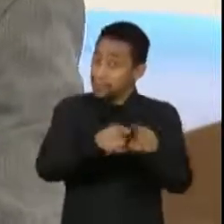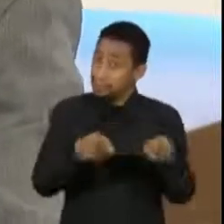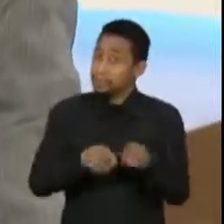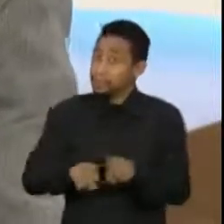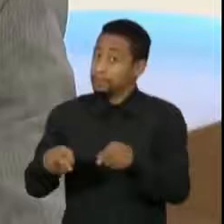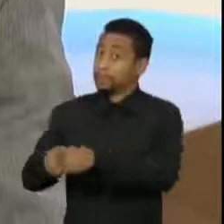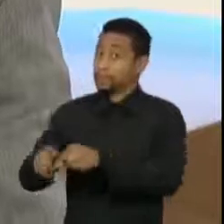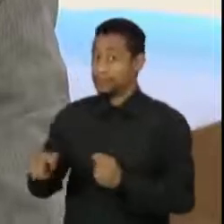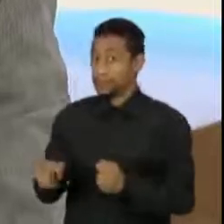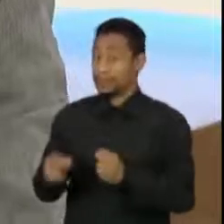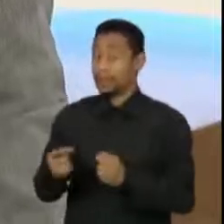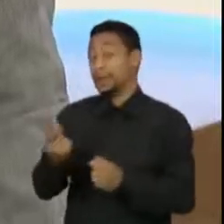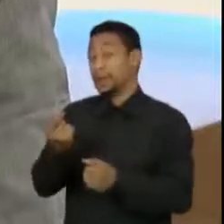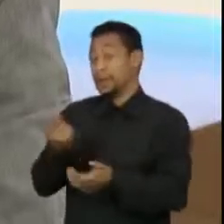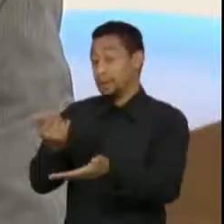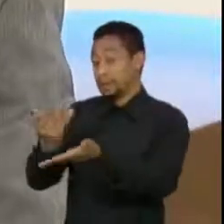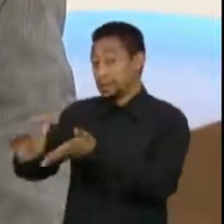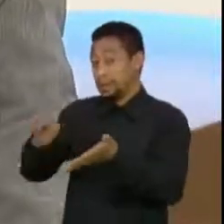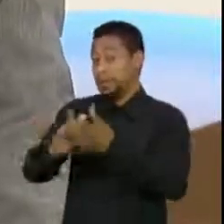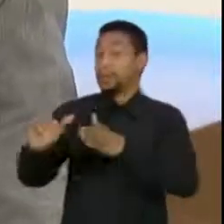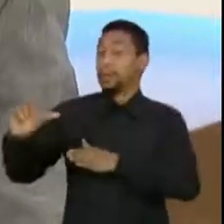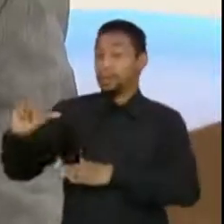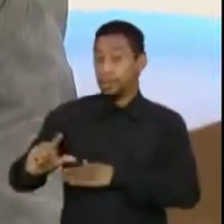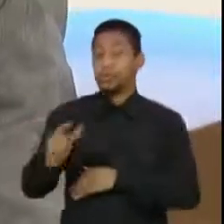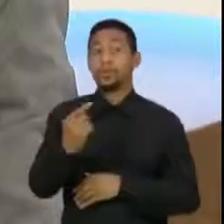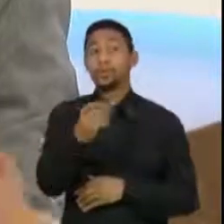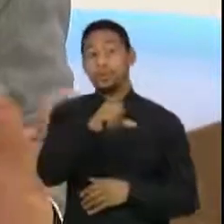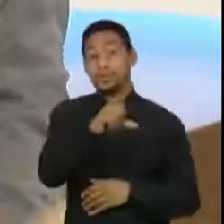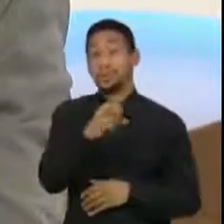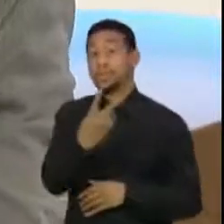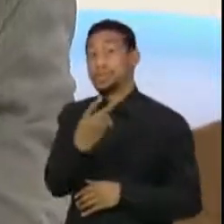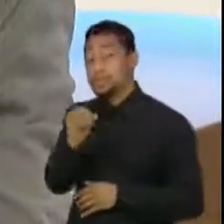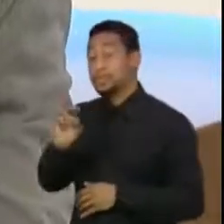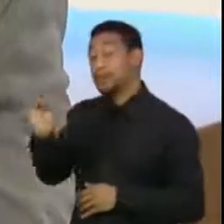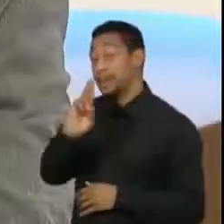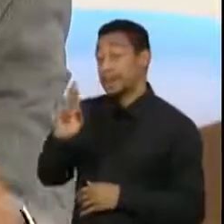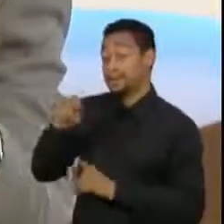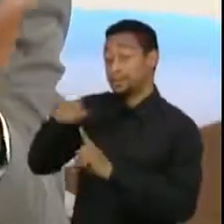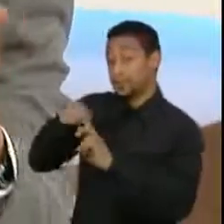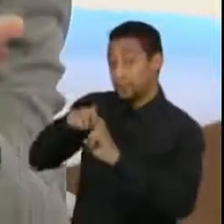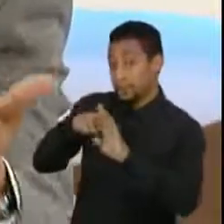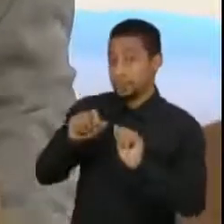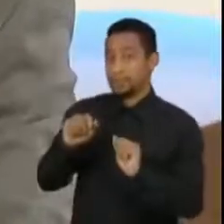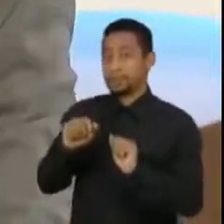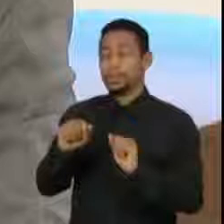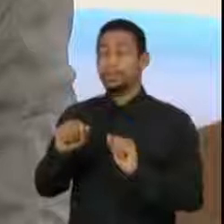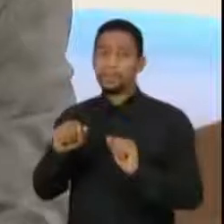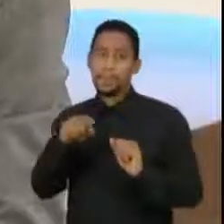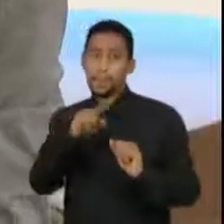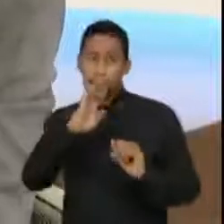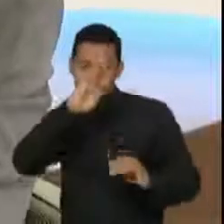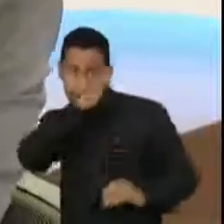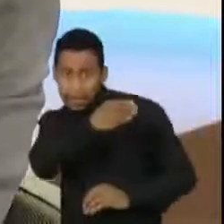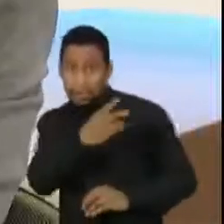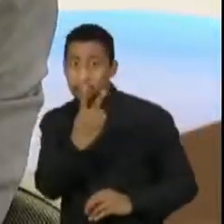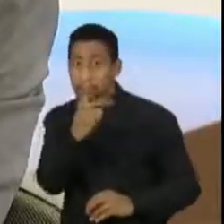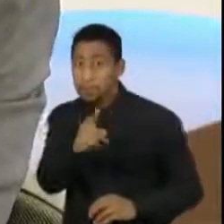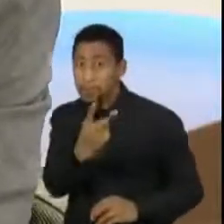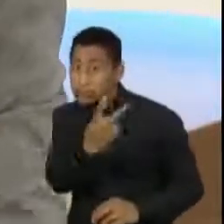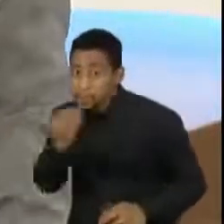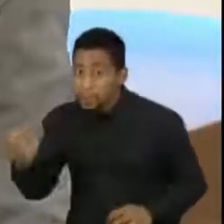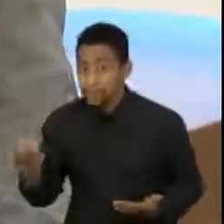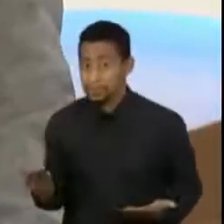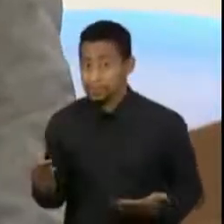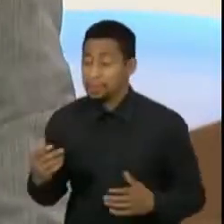custo de creche conveniada é de R$920 por mês e o da direta é R$2.200. Então, a gente precisava fazer